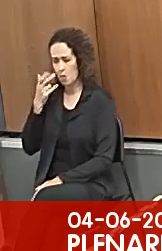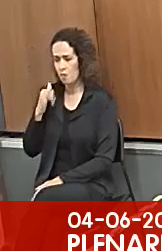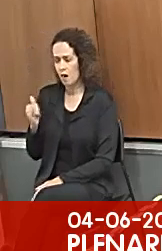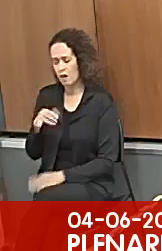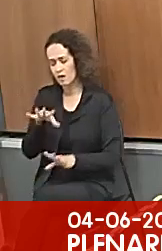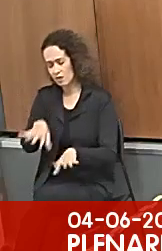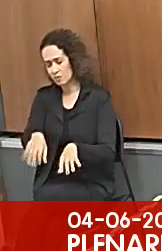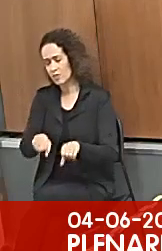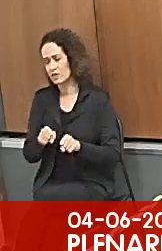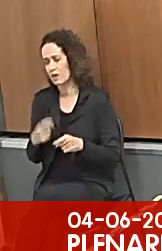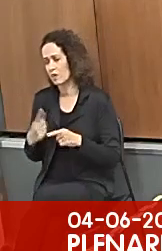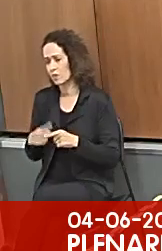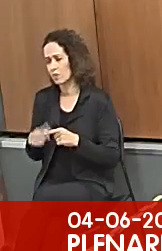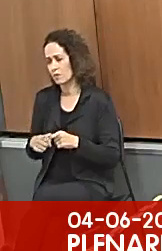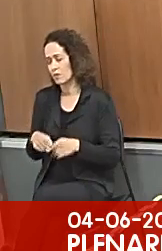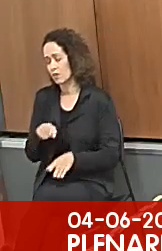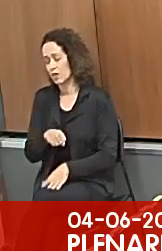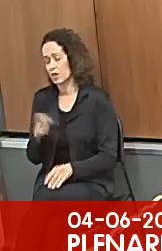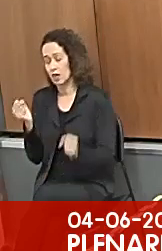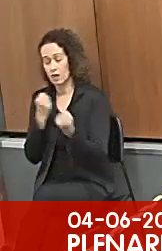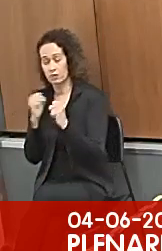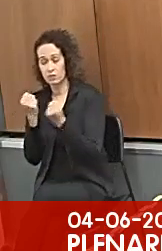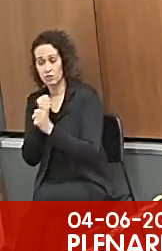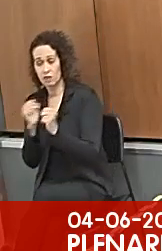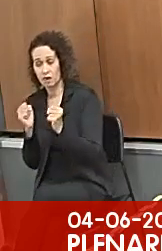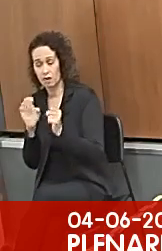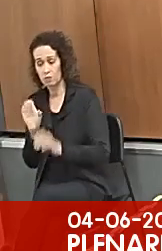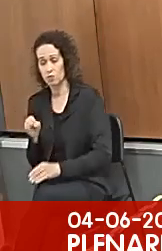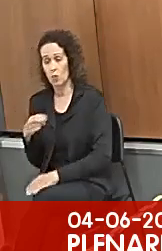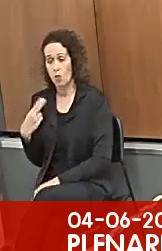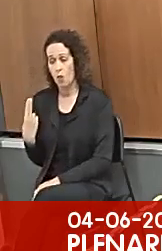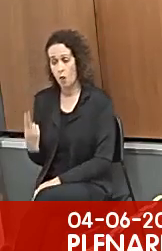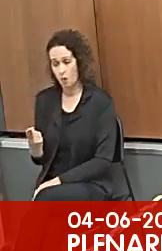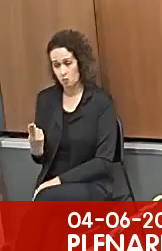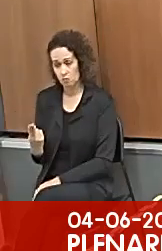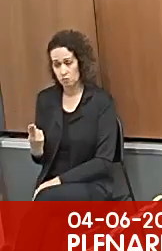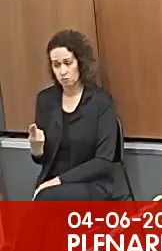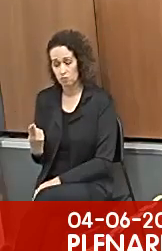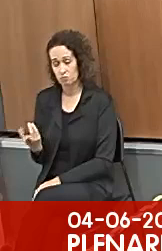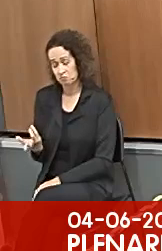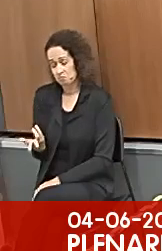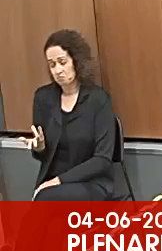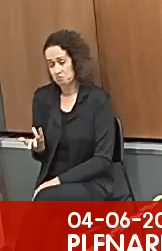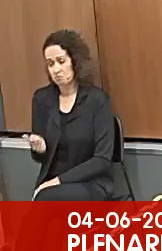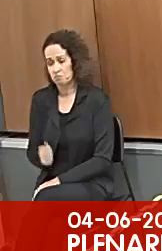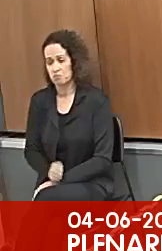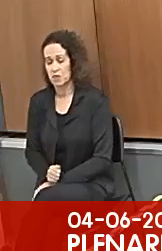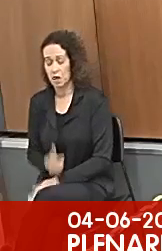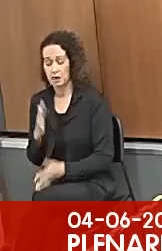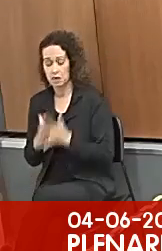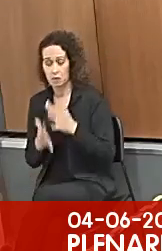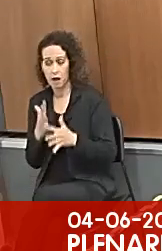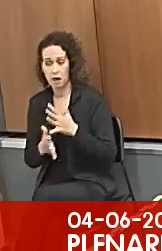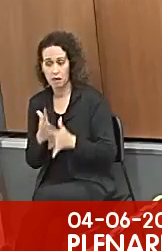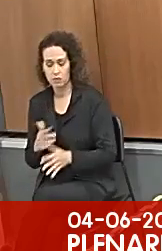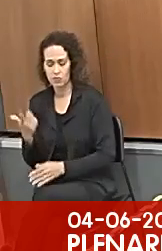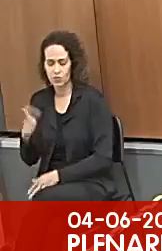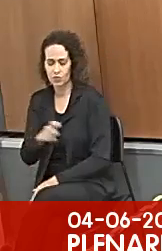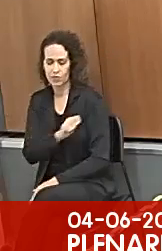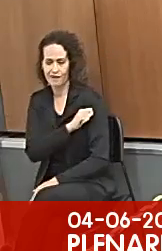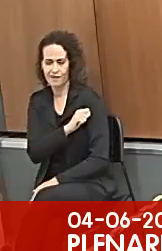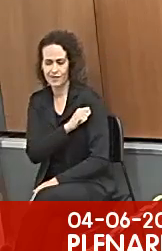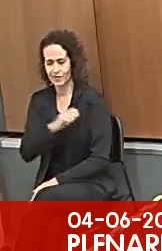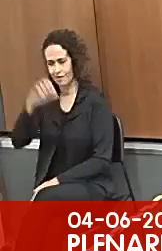porque ele está inquieto ou está, vejam bem, não está afirmando, está atrapalhando os outros alunos a